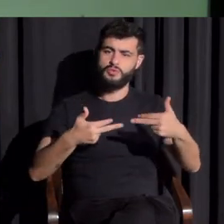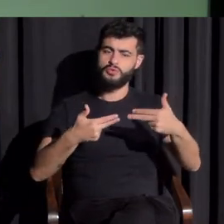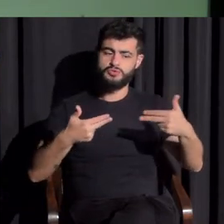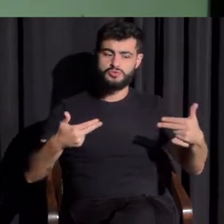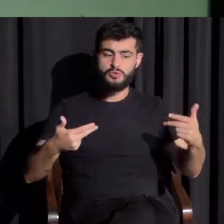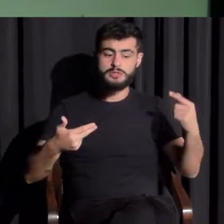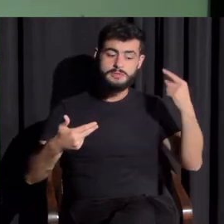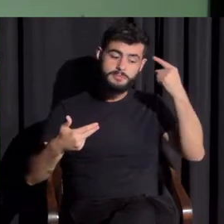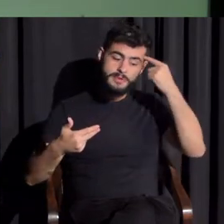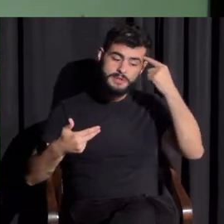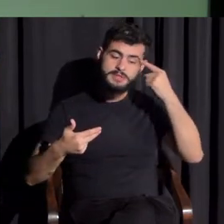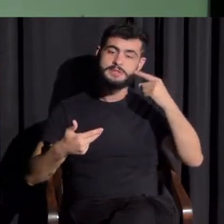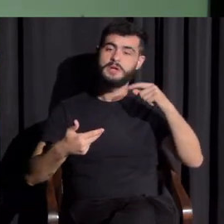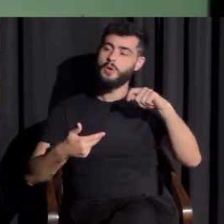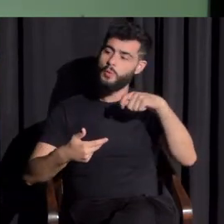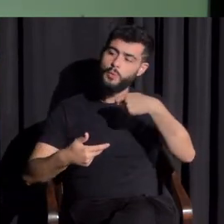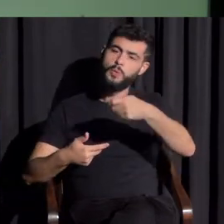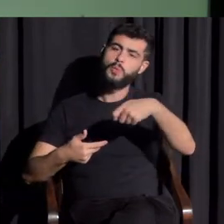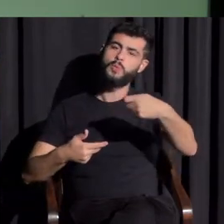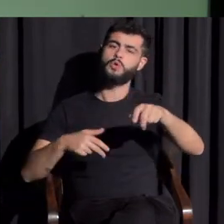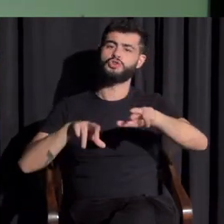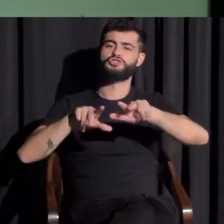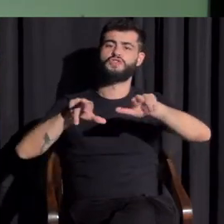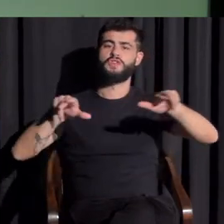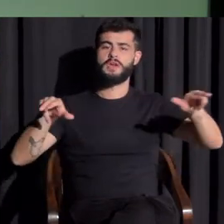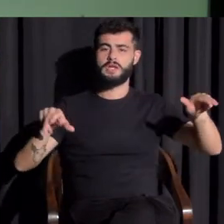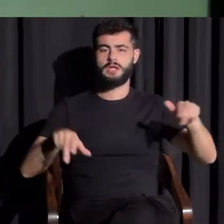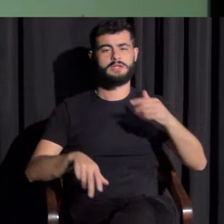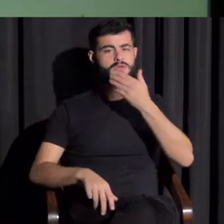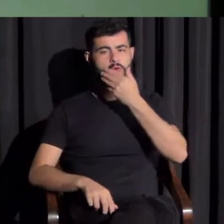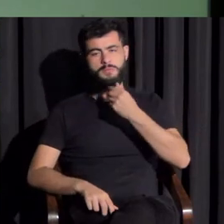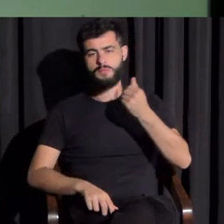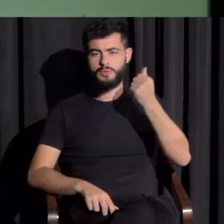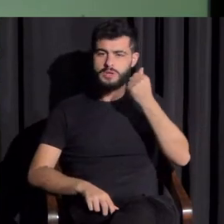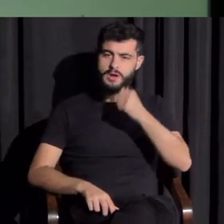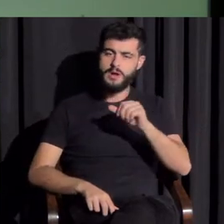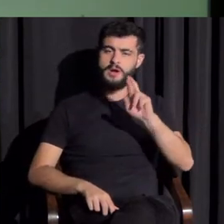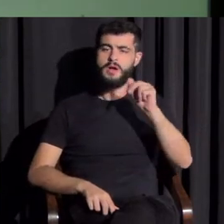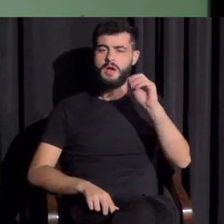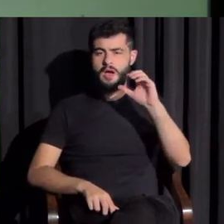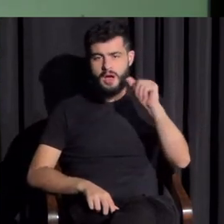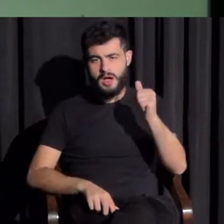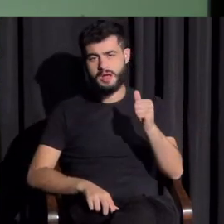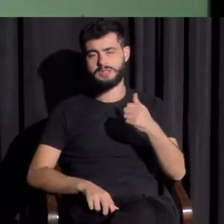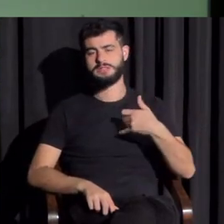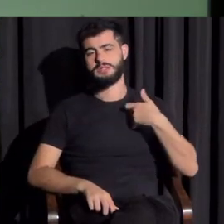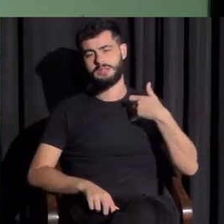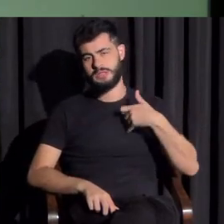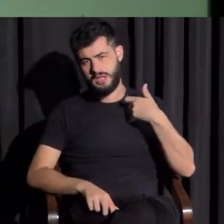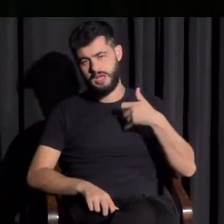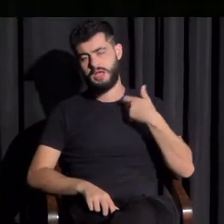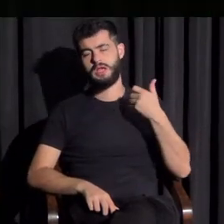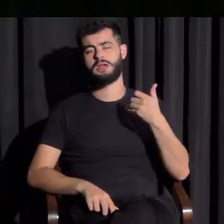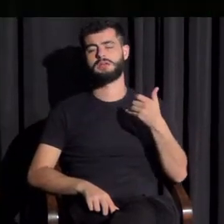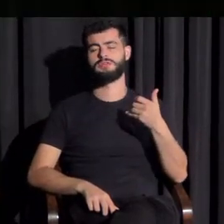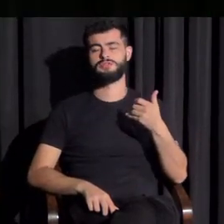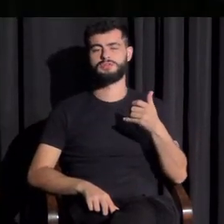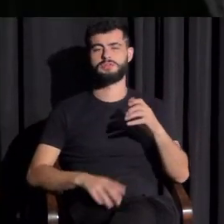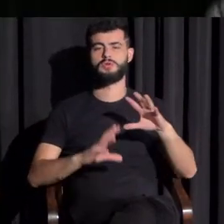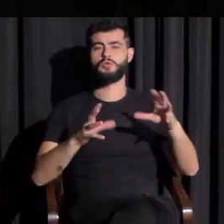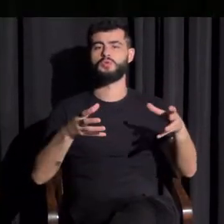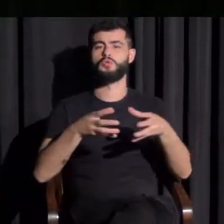diferença, gênero, raça, sexualidade, idade, classe social,